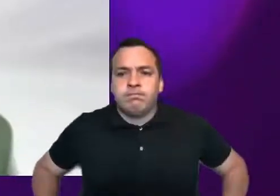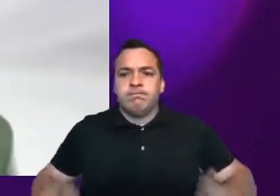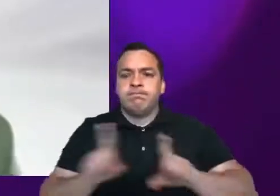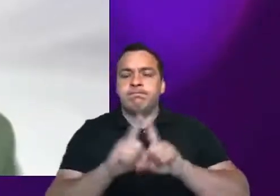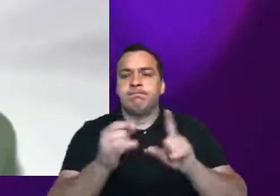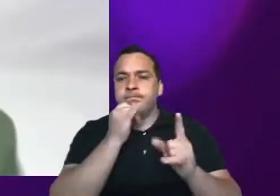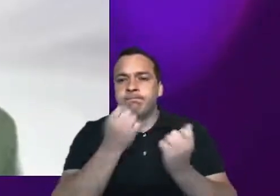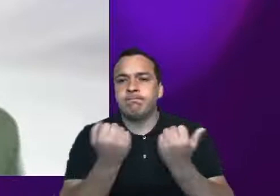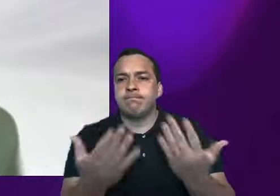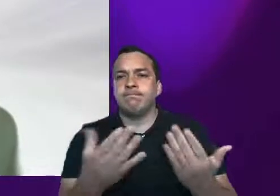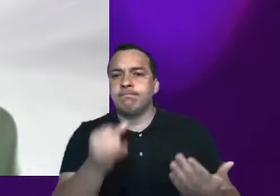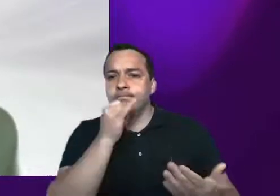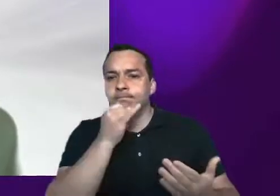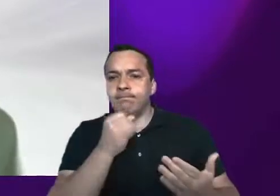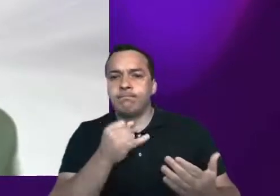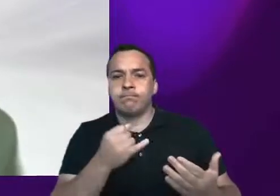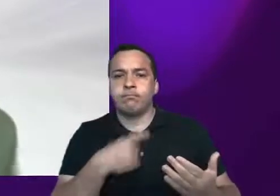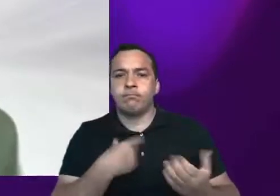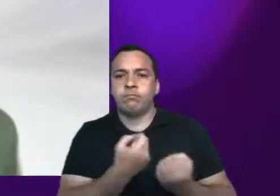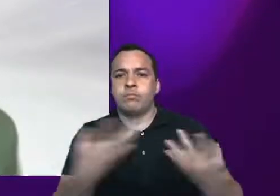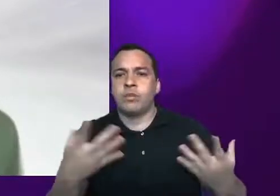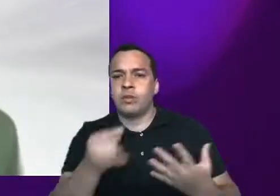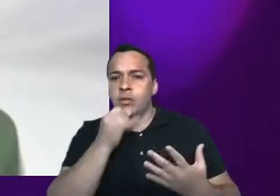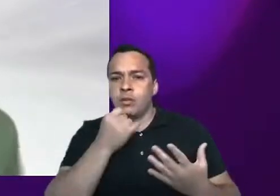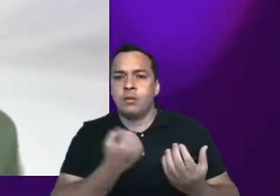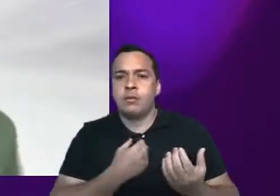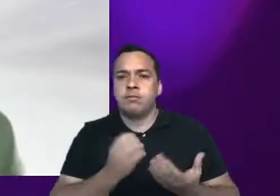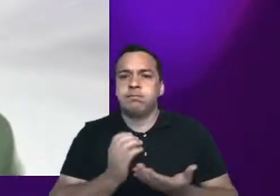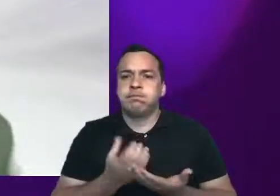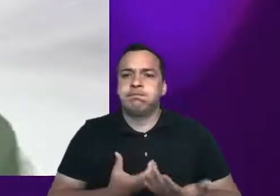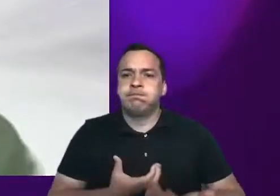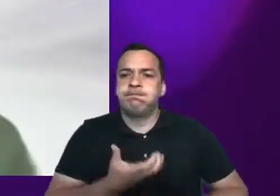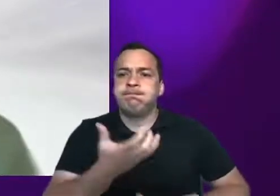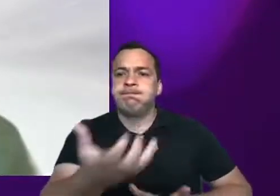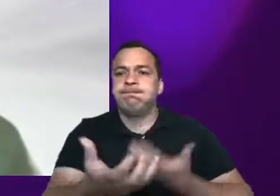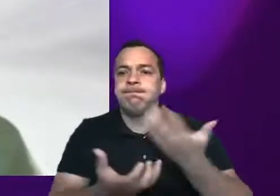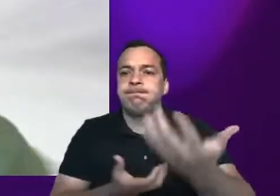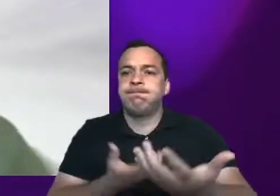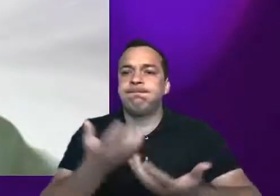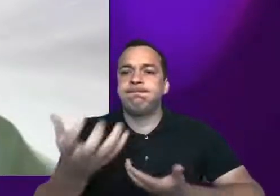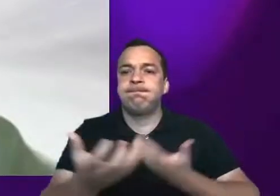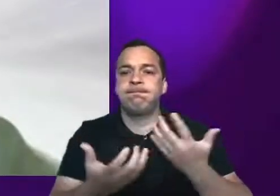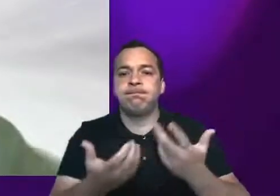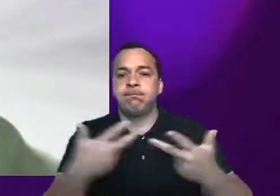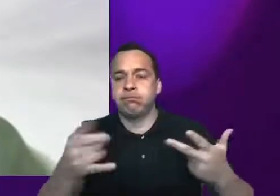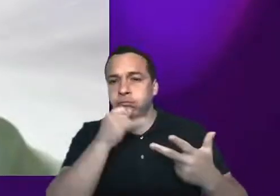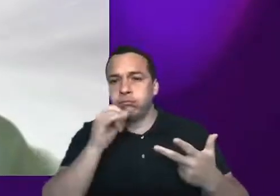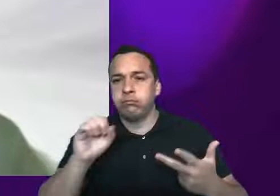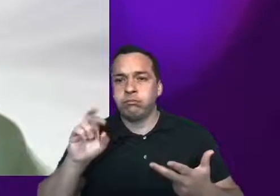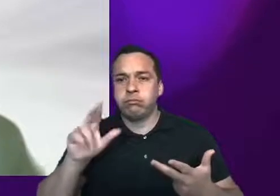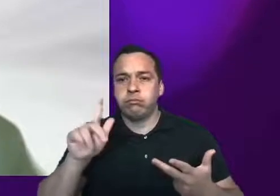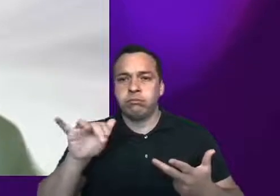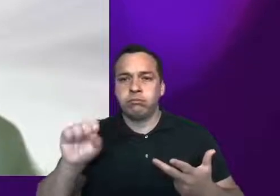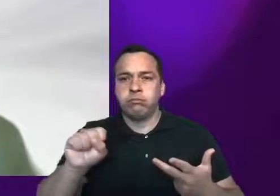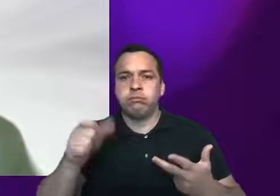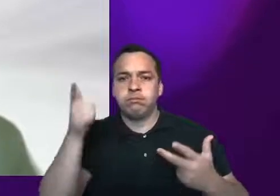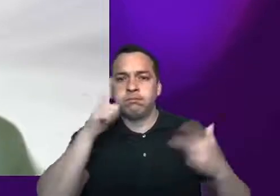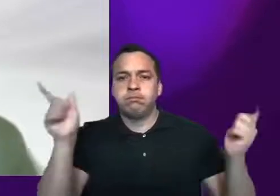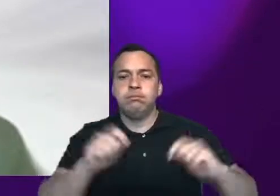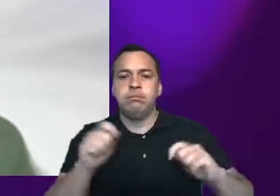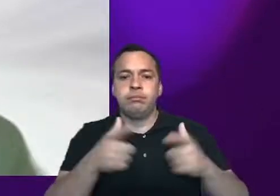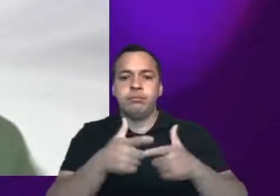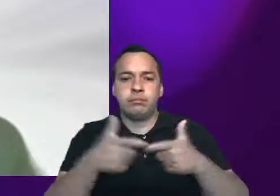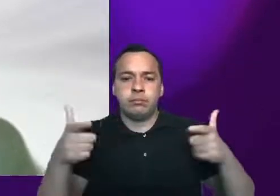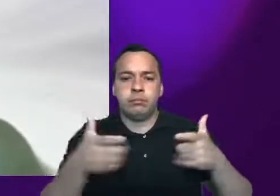e nas campanhas de doação, para nós conseguirmos ter uma maior possibilidade